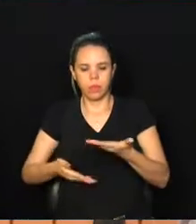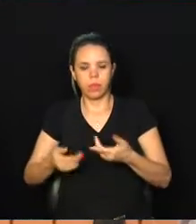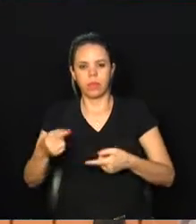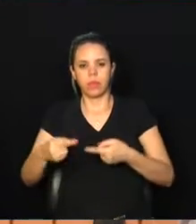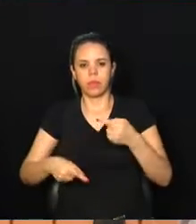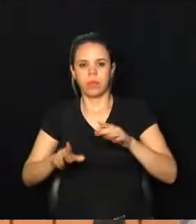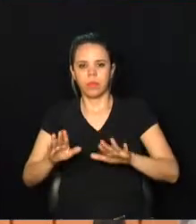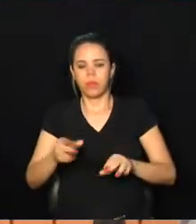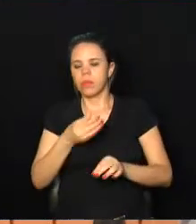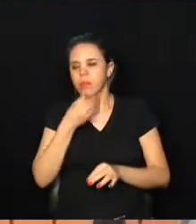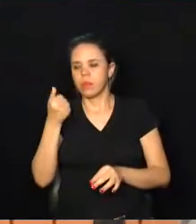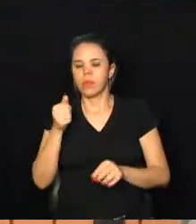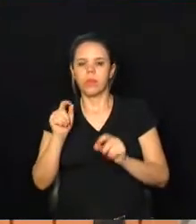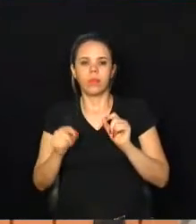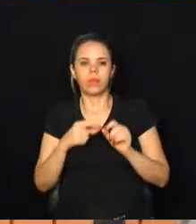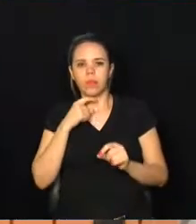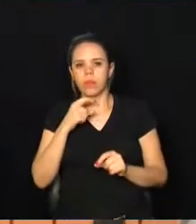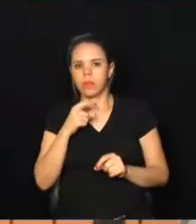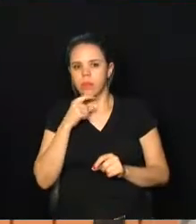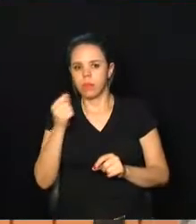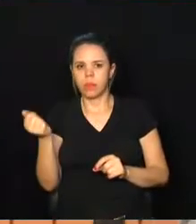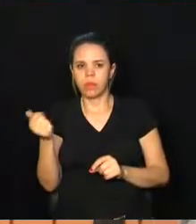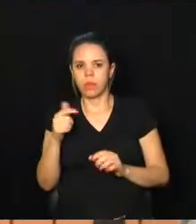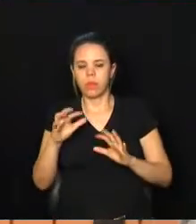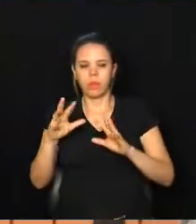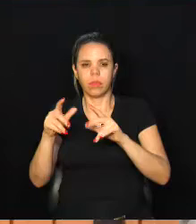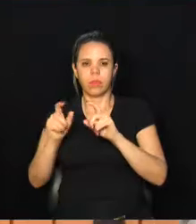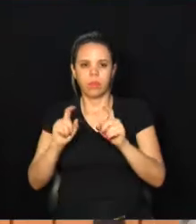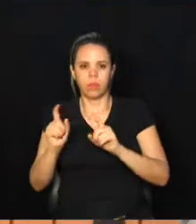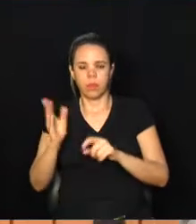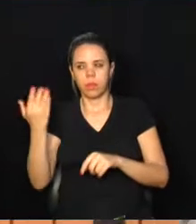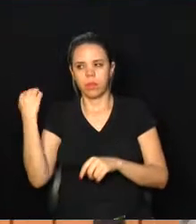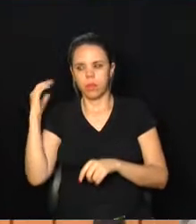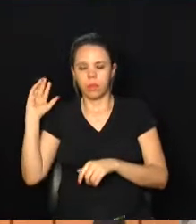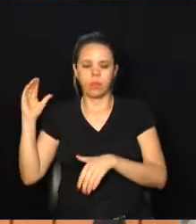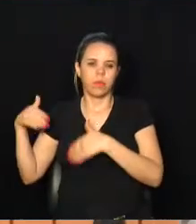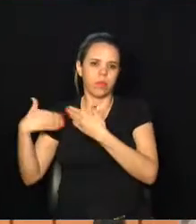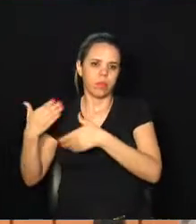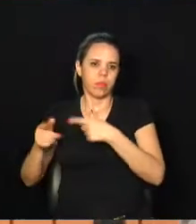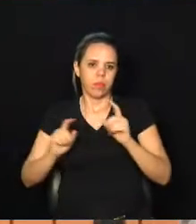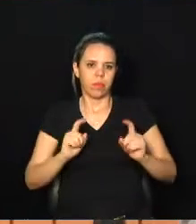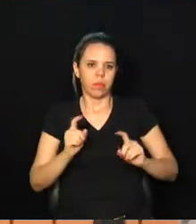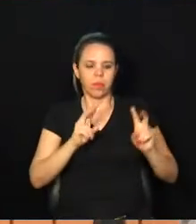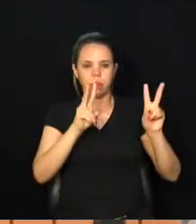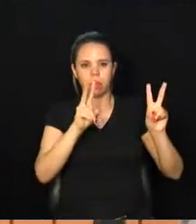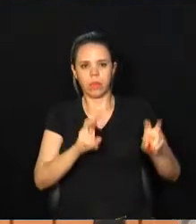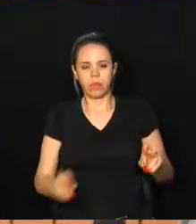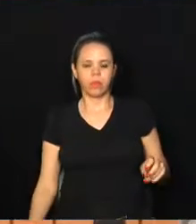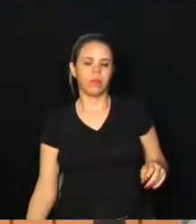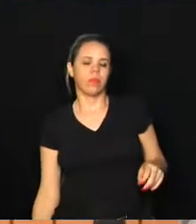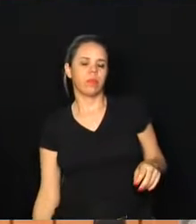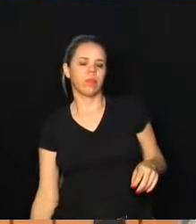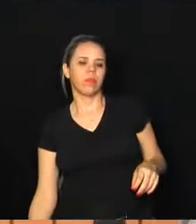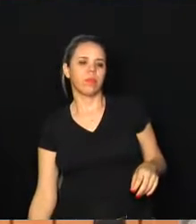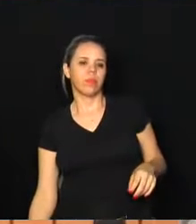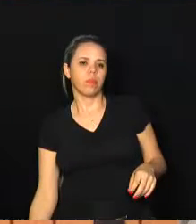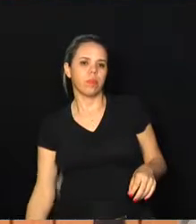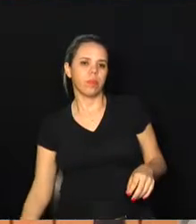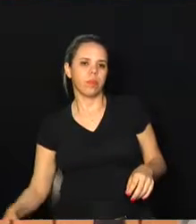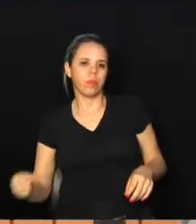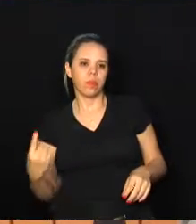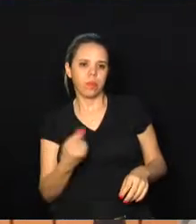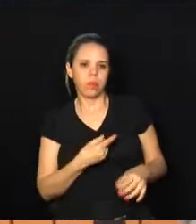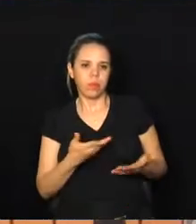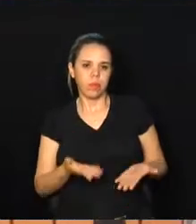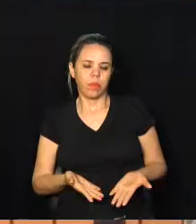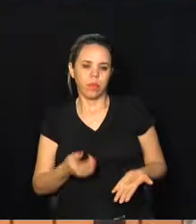melhor. Ninguém aqui, em todas as reuniões que nós tivemos sobre os assuntos de pauta,